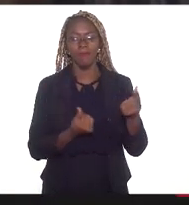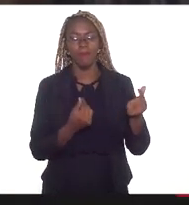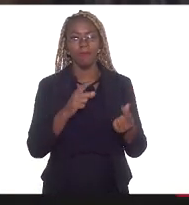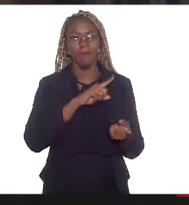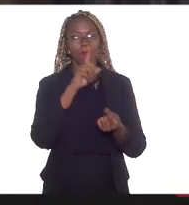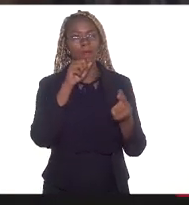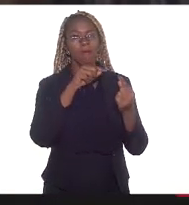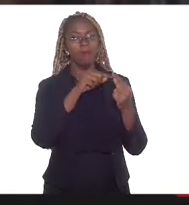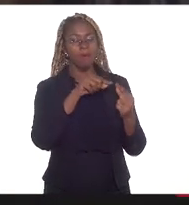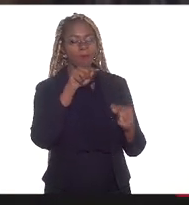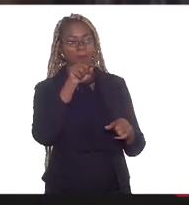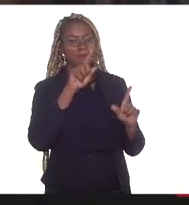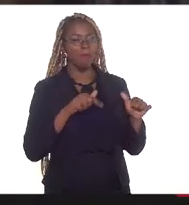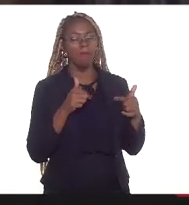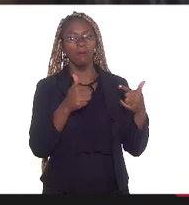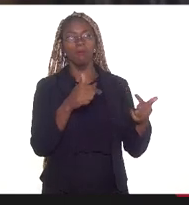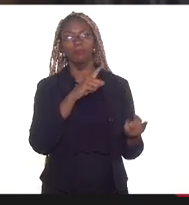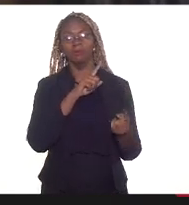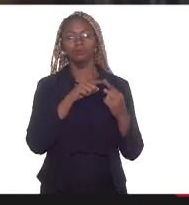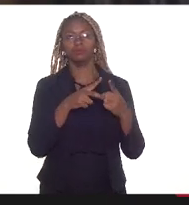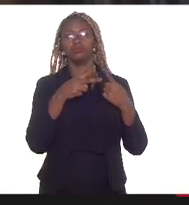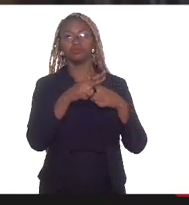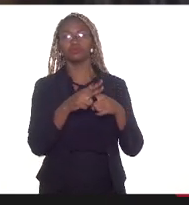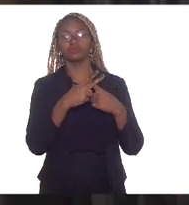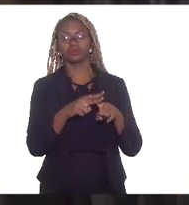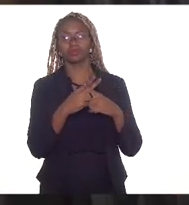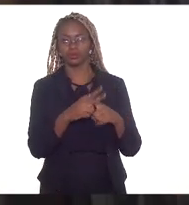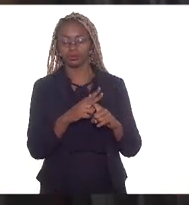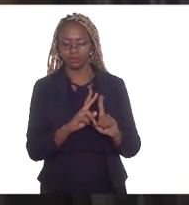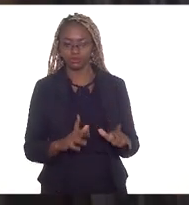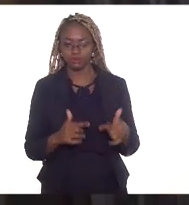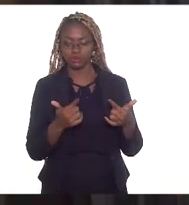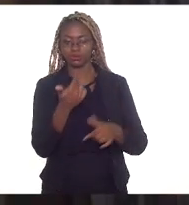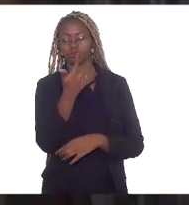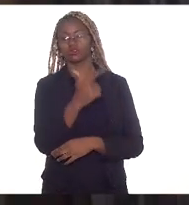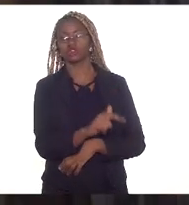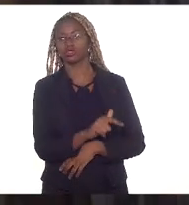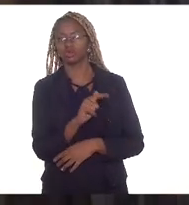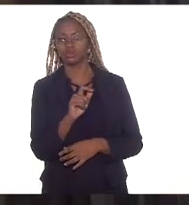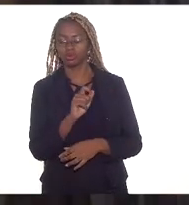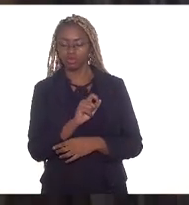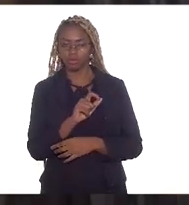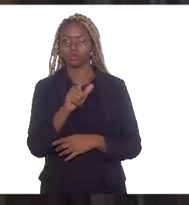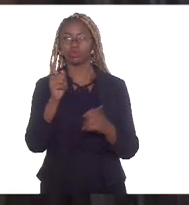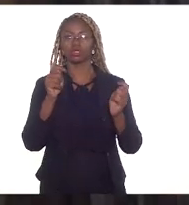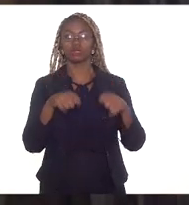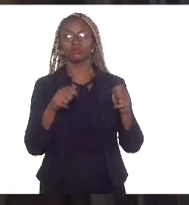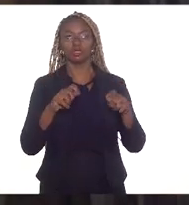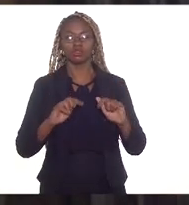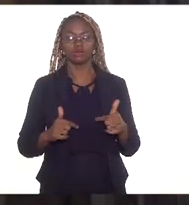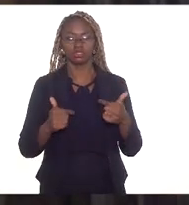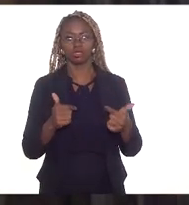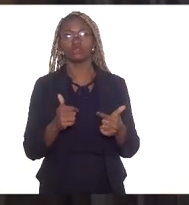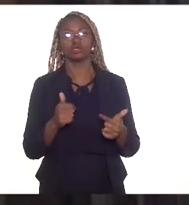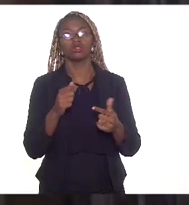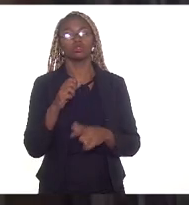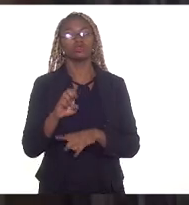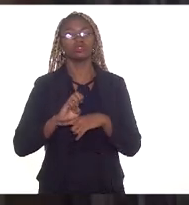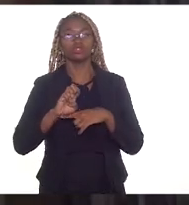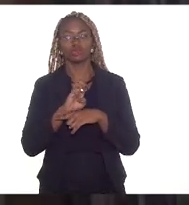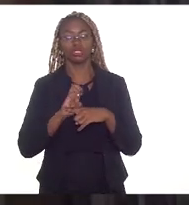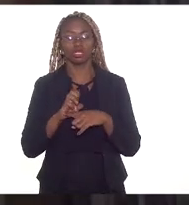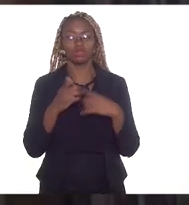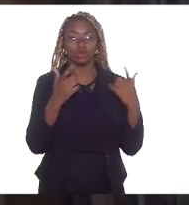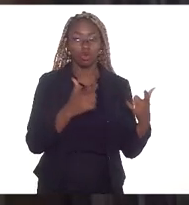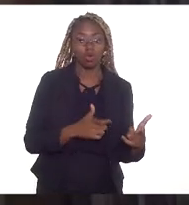orçamento serão ajustadas e reativadas para aumentar a capacidade de ação do Estado, onde